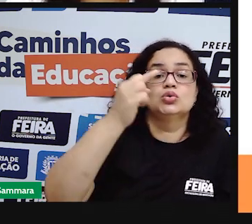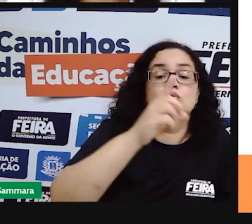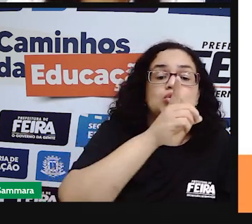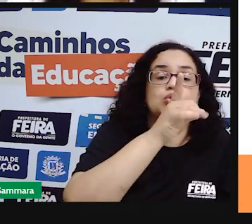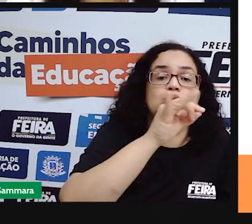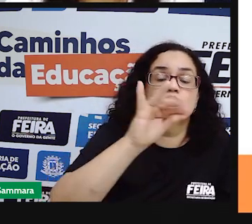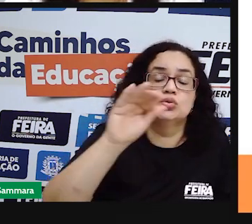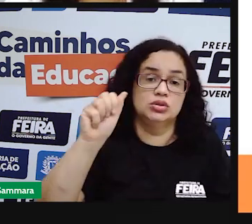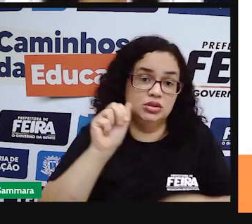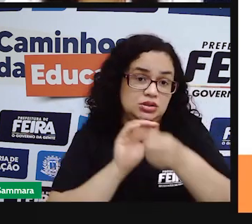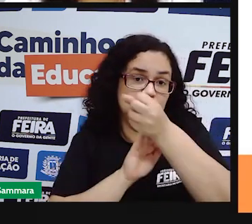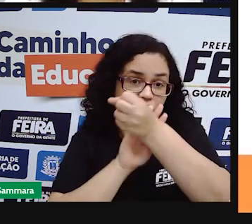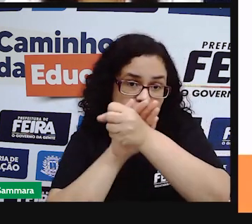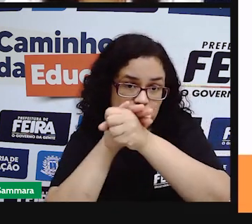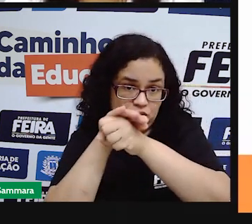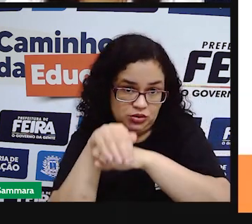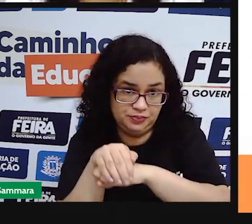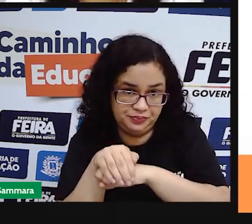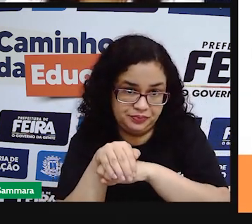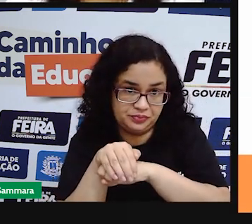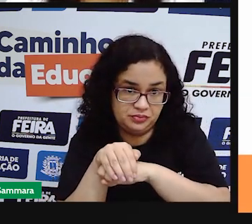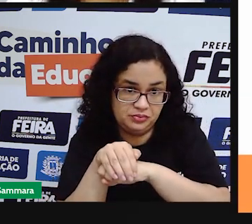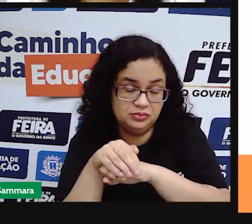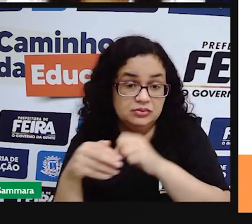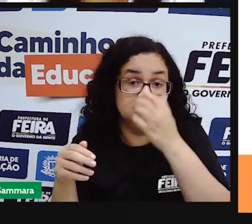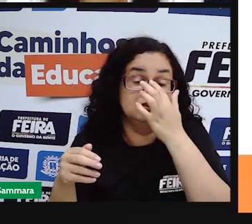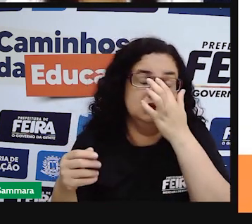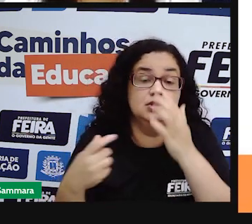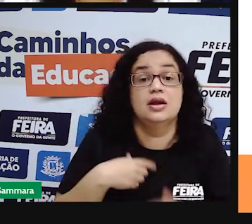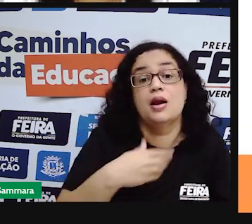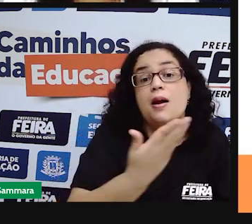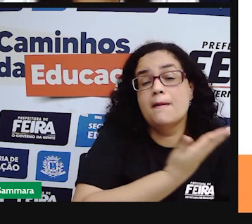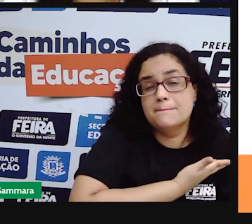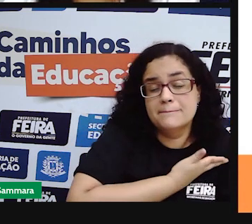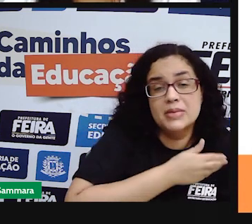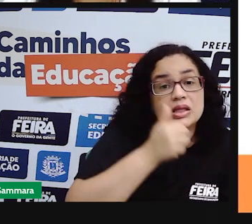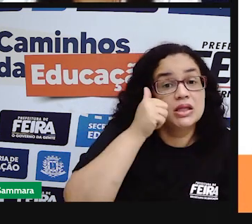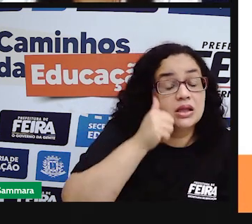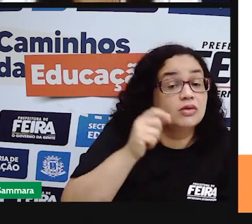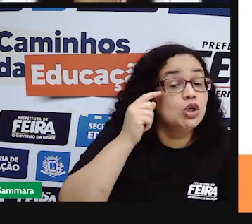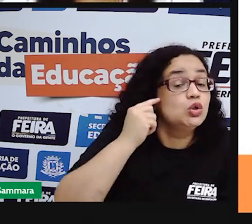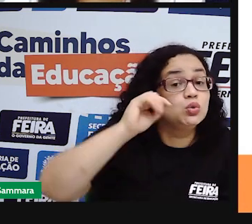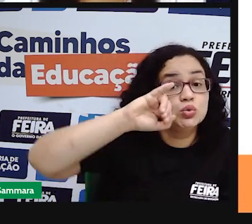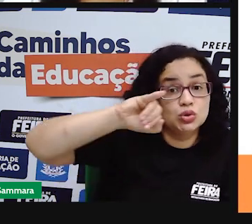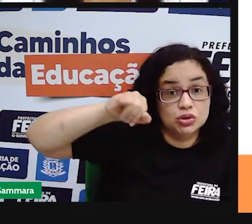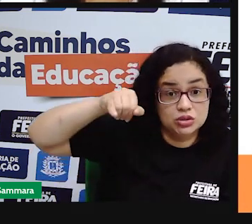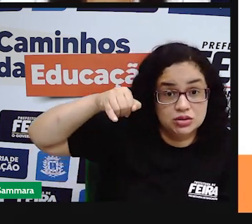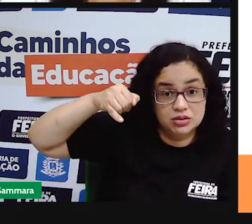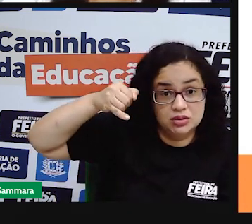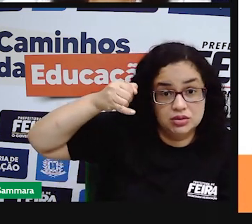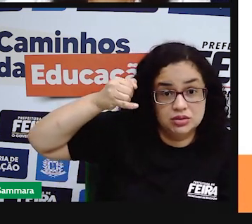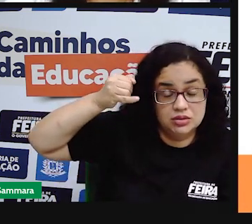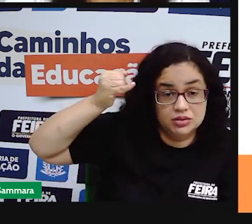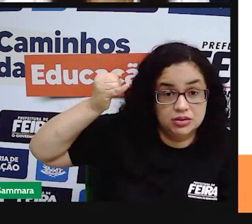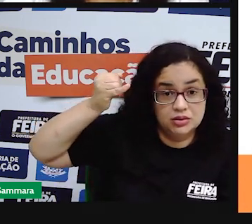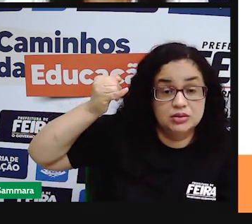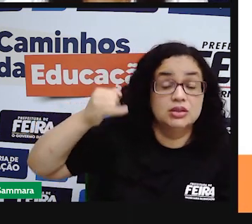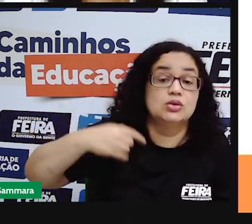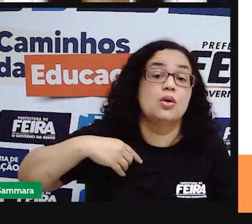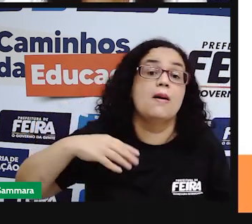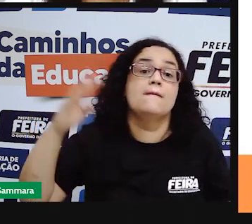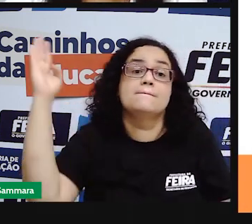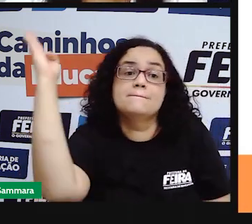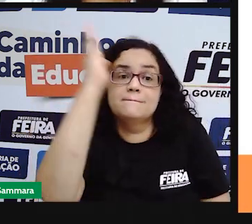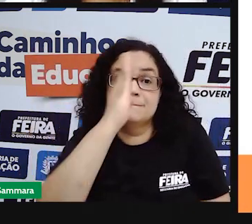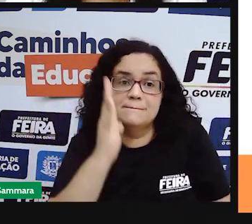das noites. Então, ó, a amiga da menina lá está no Japão, enquanto ela está no Brasil. Então,